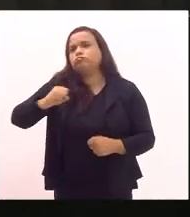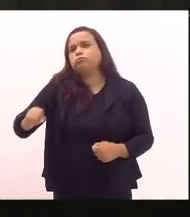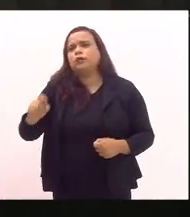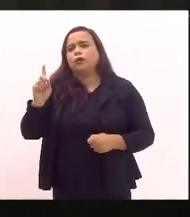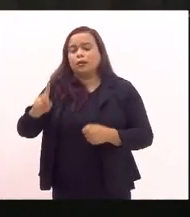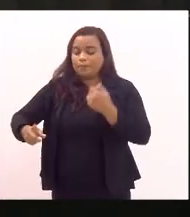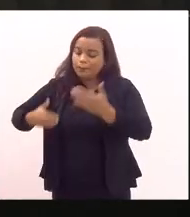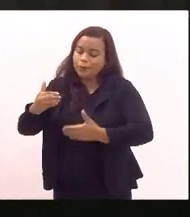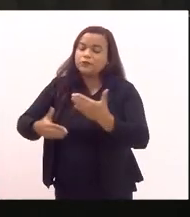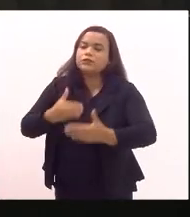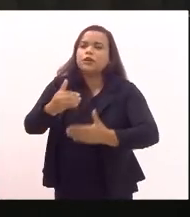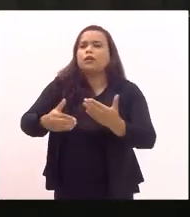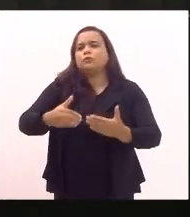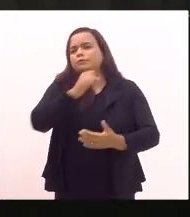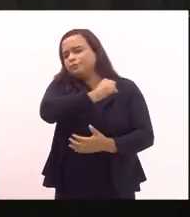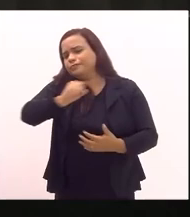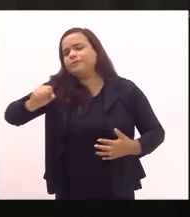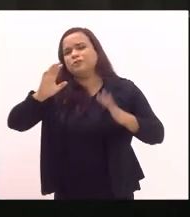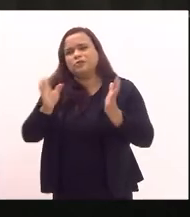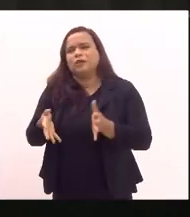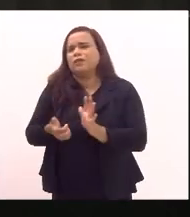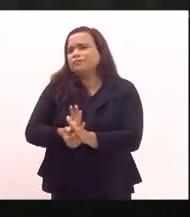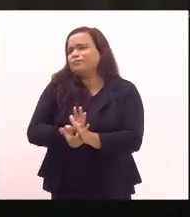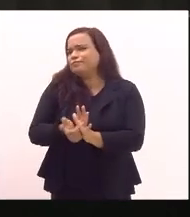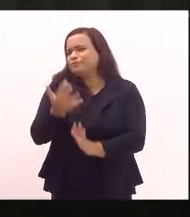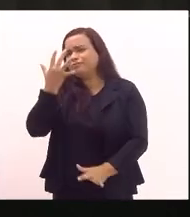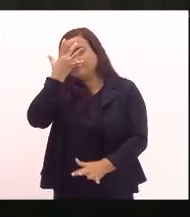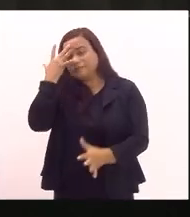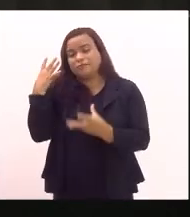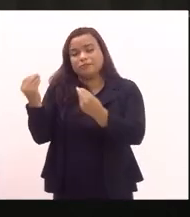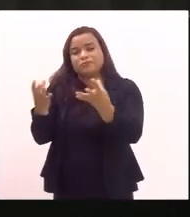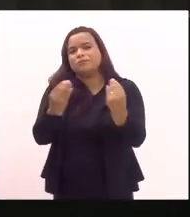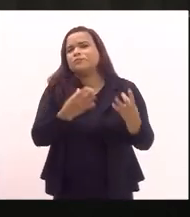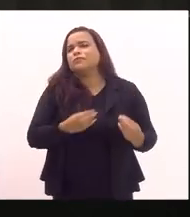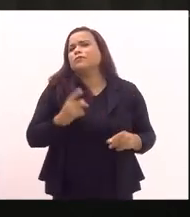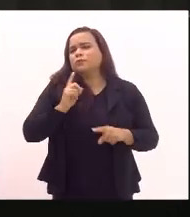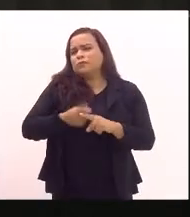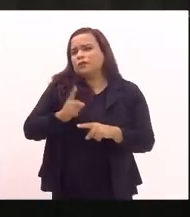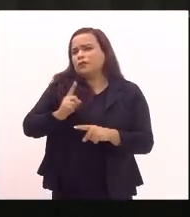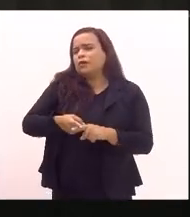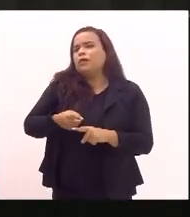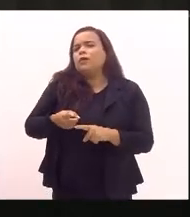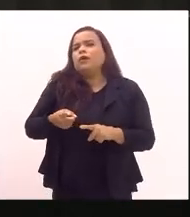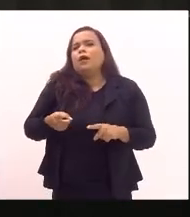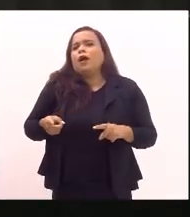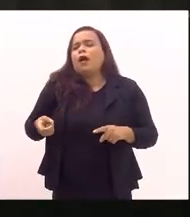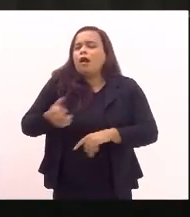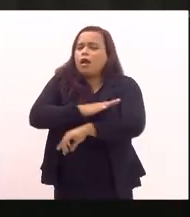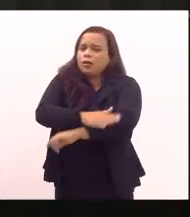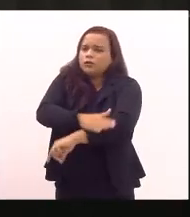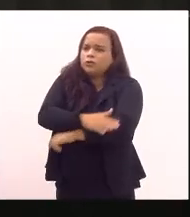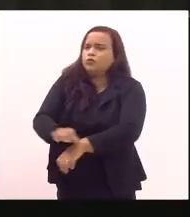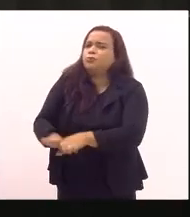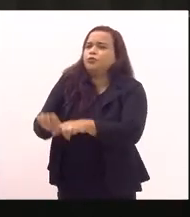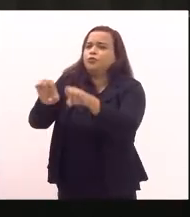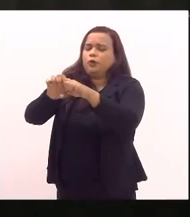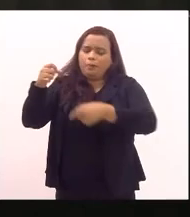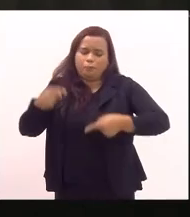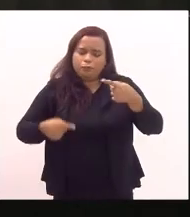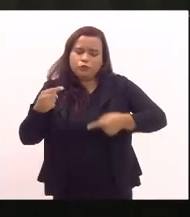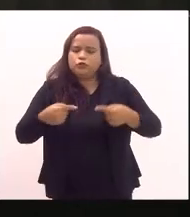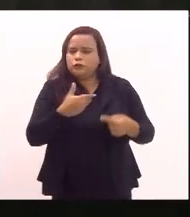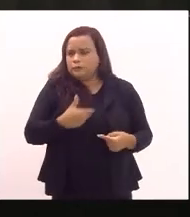no Brasil e que se mantém porque as políticas públicas o racismo estrutural Ou seja aquele que